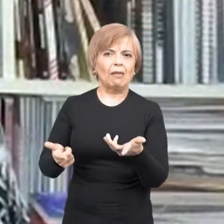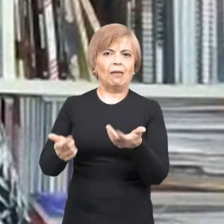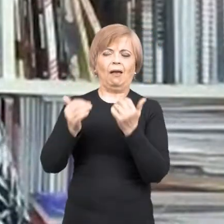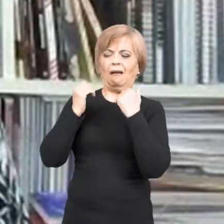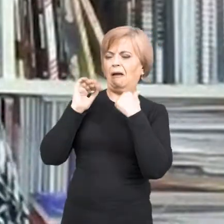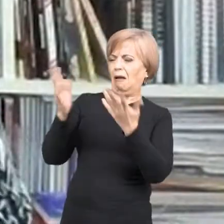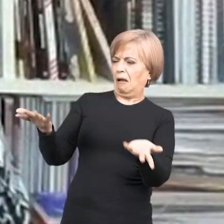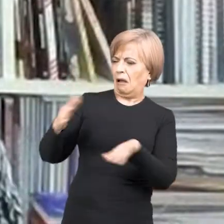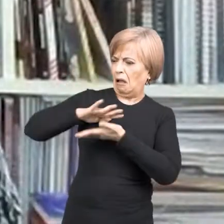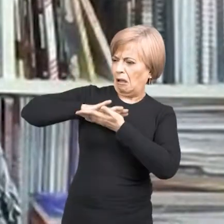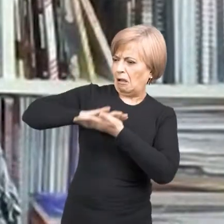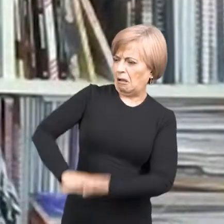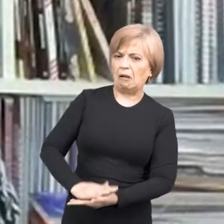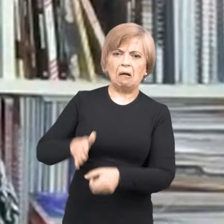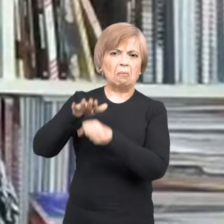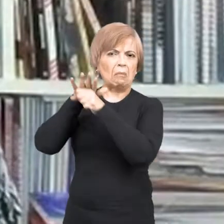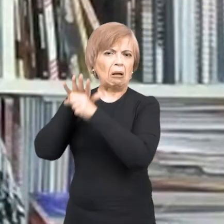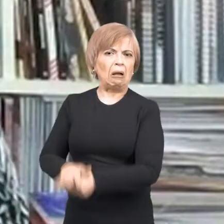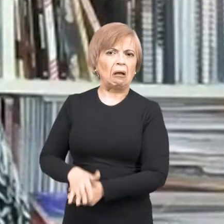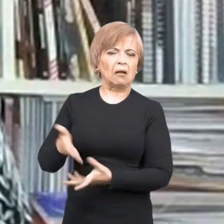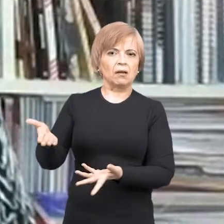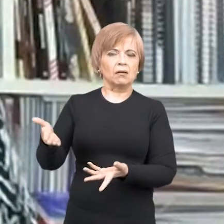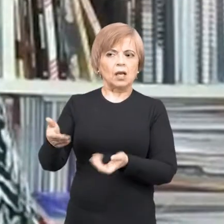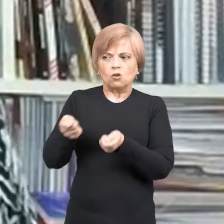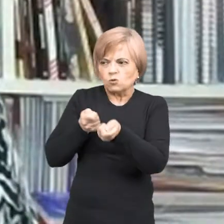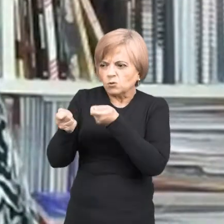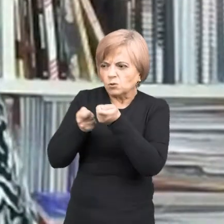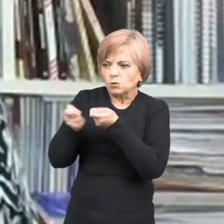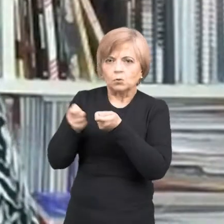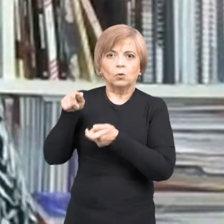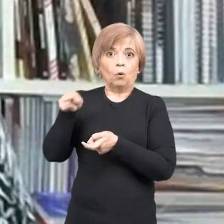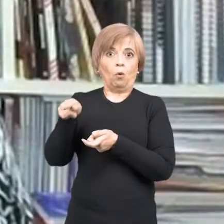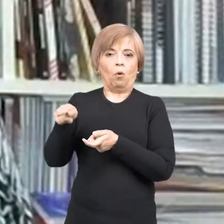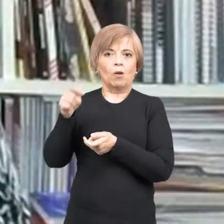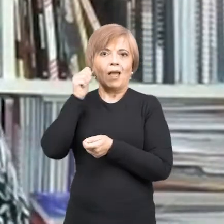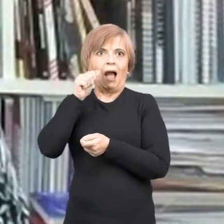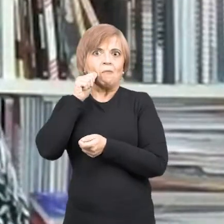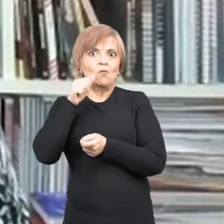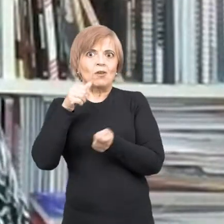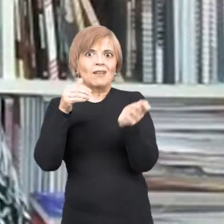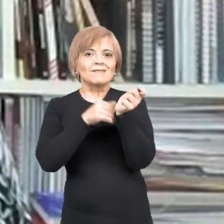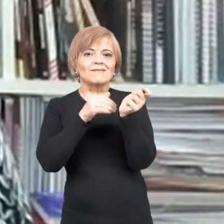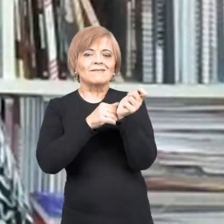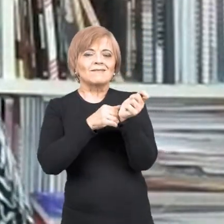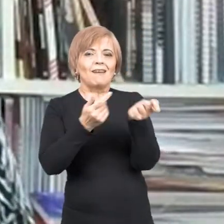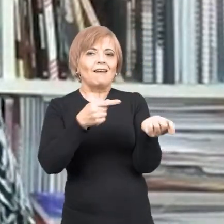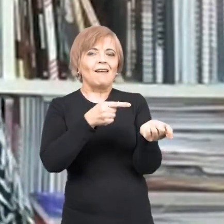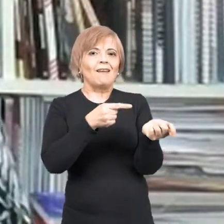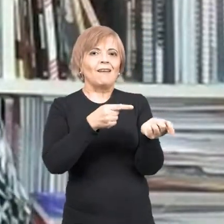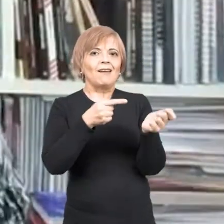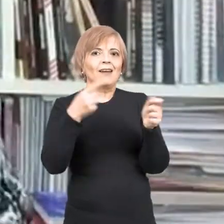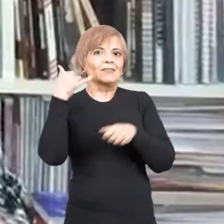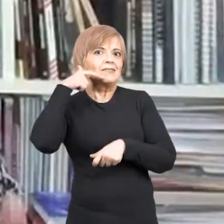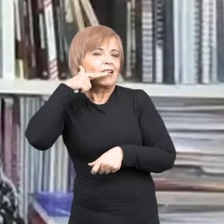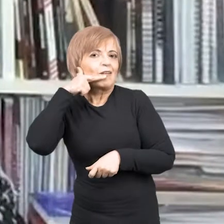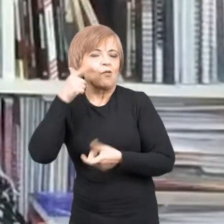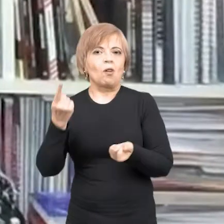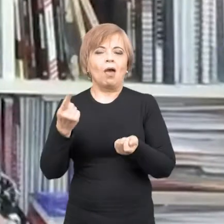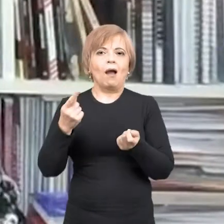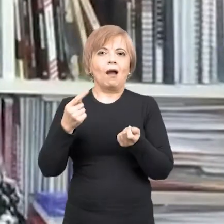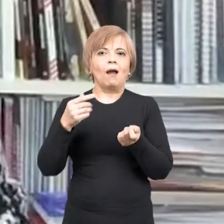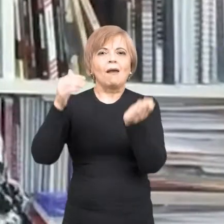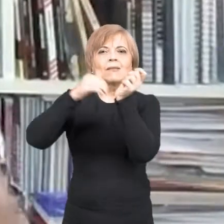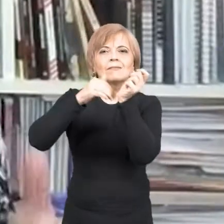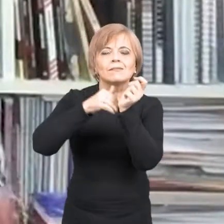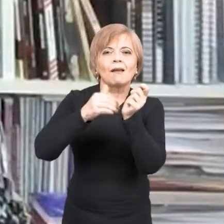é o deboche, o controle excessivo. É aquela mulher que tem que dar a senha do celular, a senha do e-mail, porque se ela não tem nada